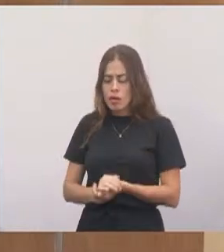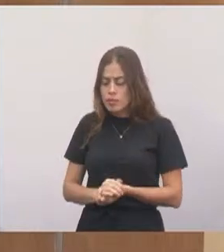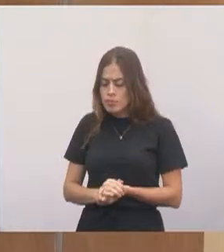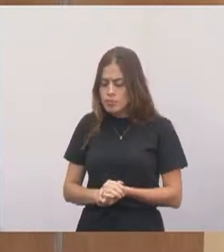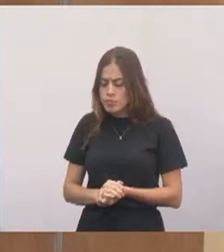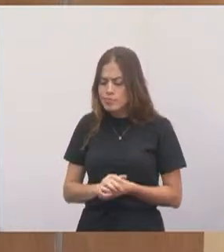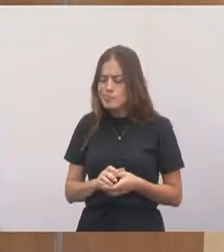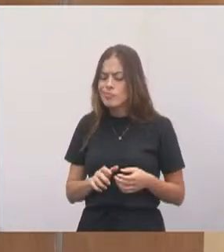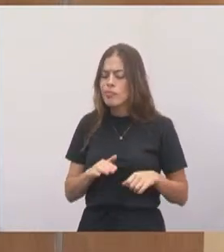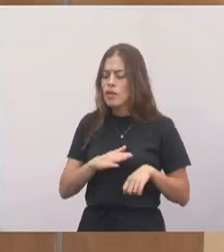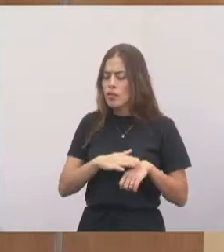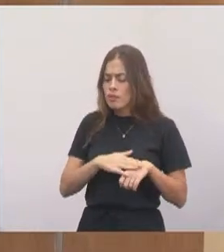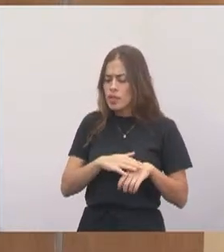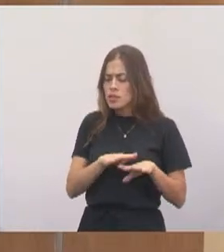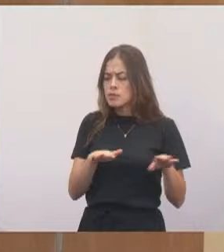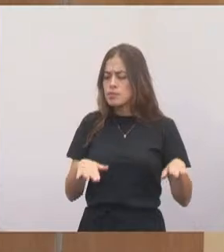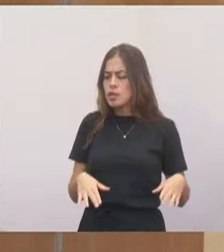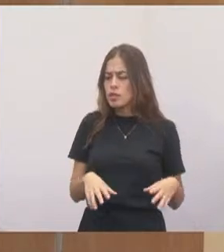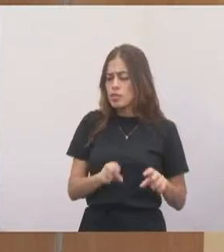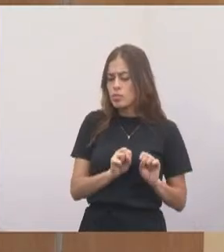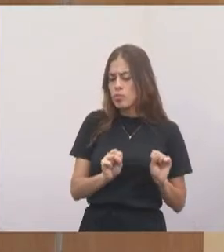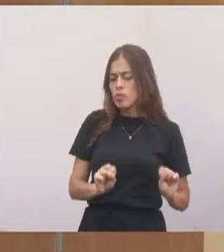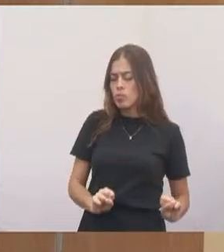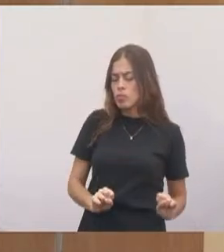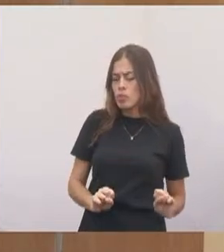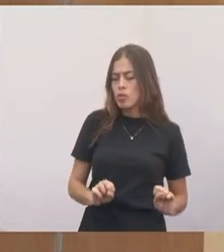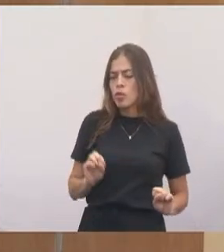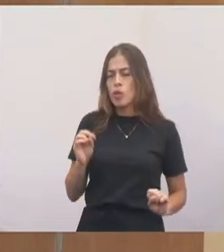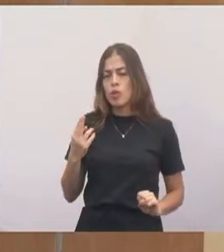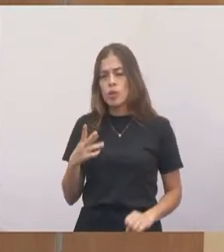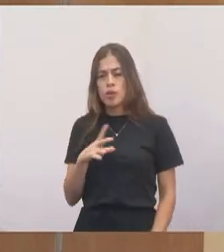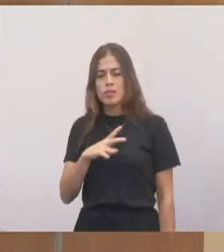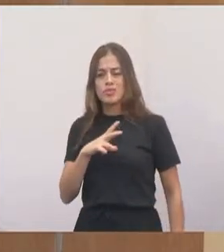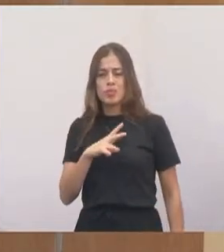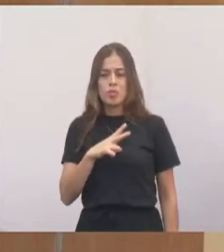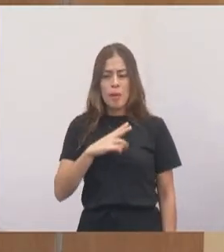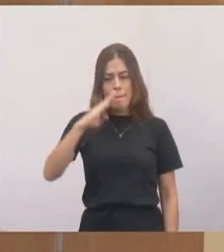espaço público ou particular deverão ser coordenados